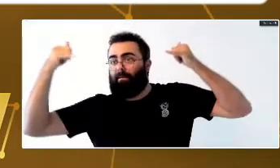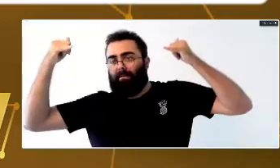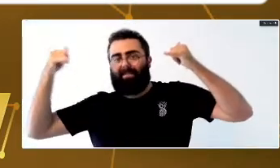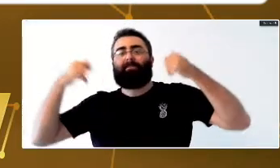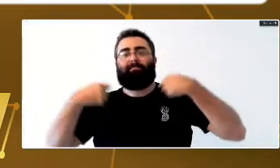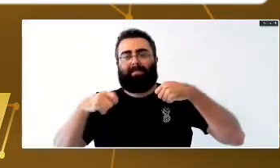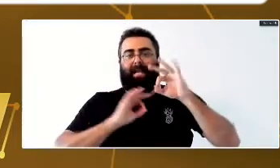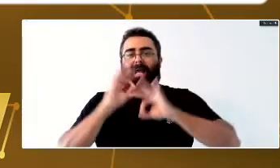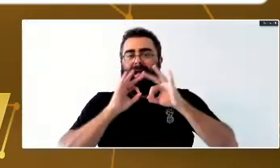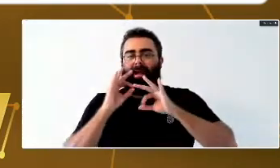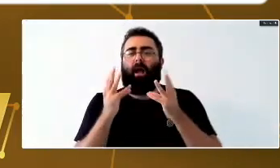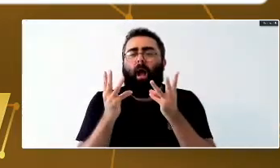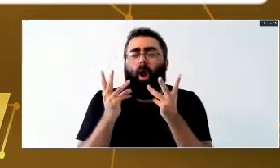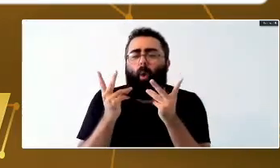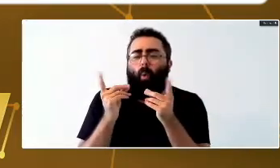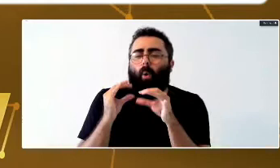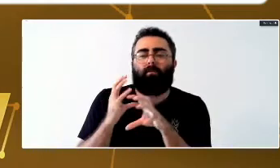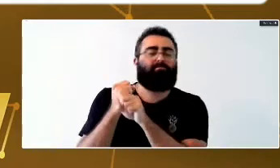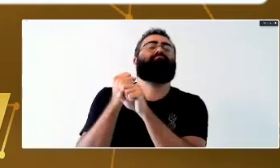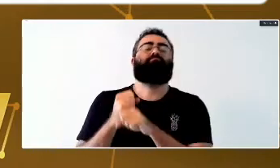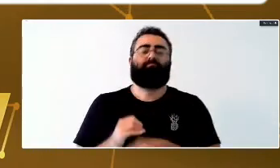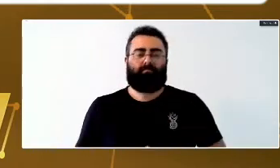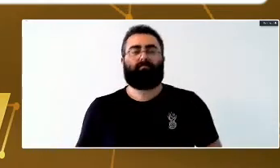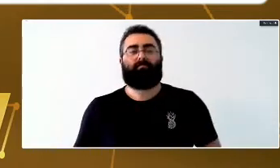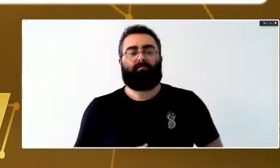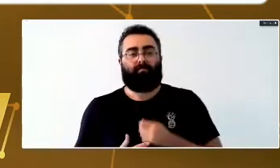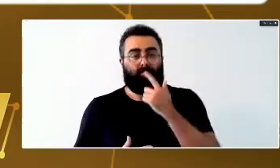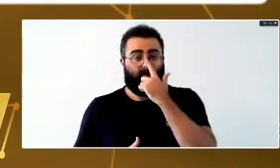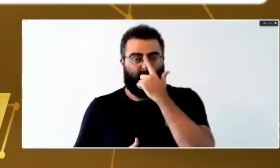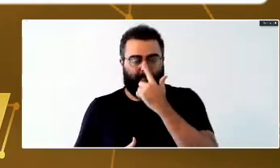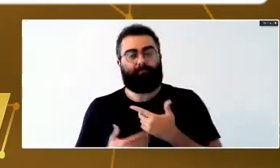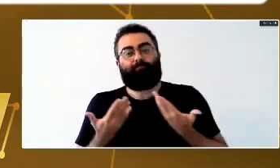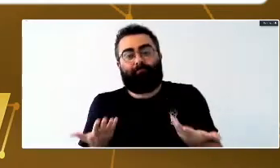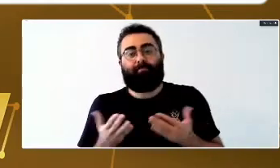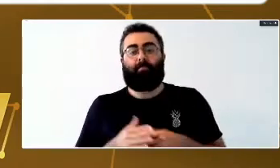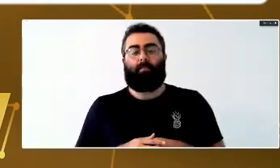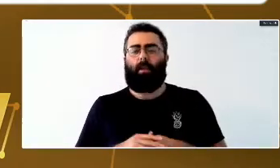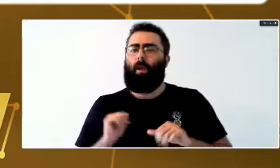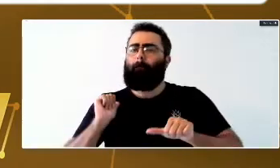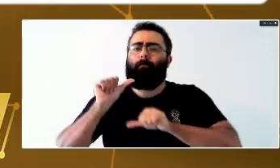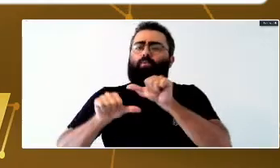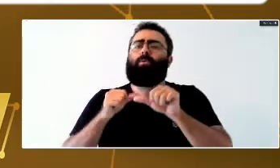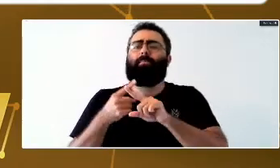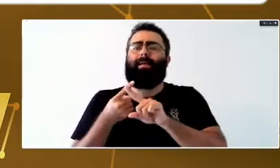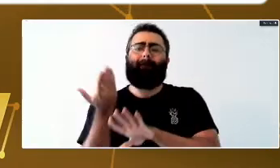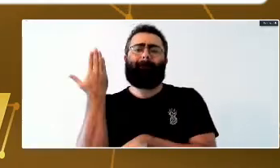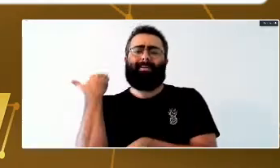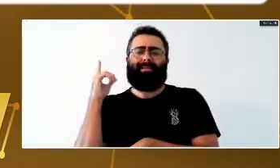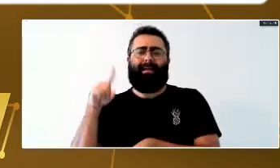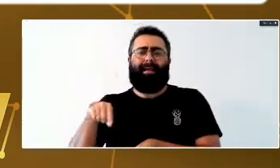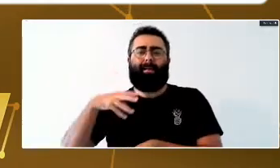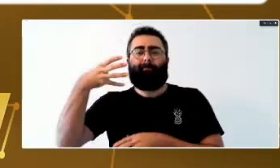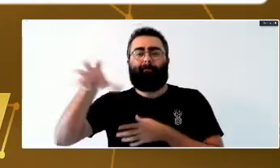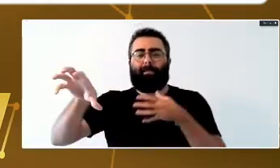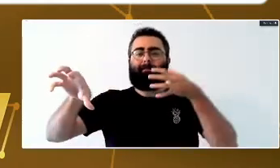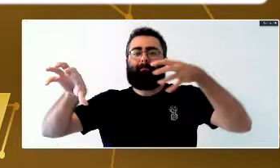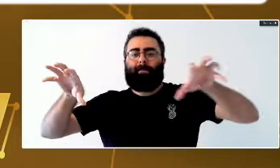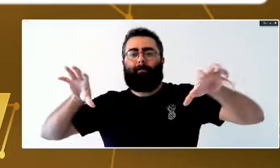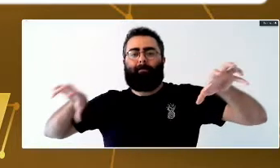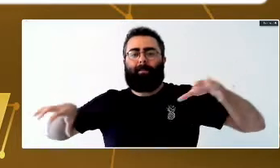Essa mudança de mentalidade do setorizado para o corporativo, ela vem muito porque quando a informação geográfica ela